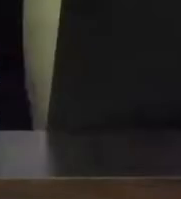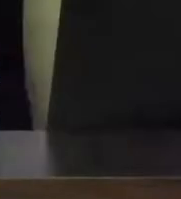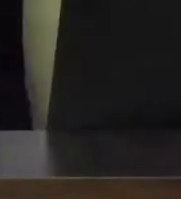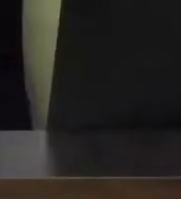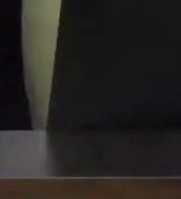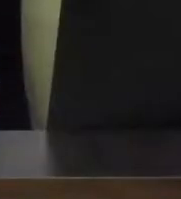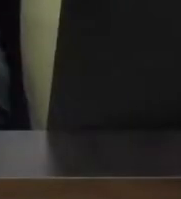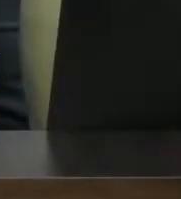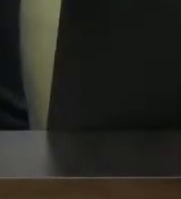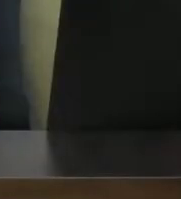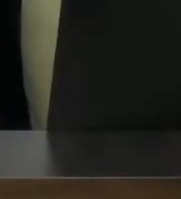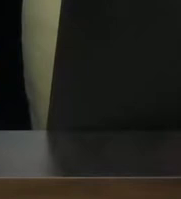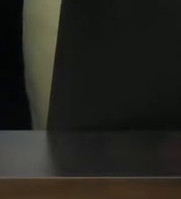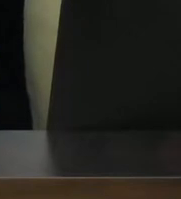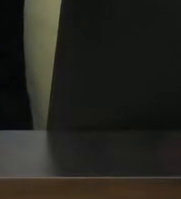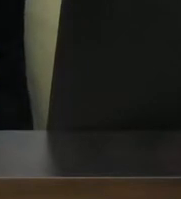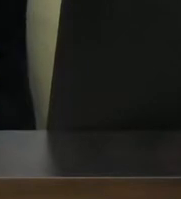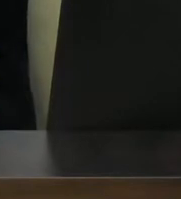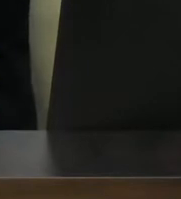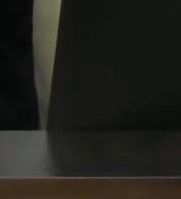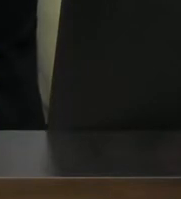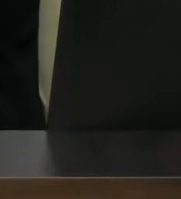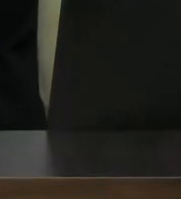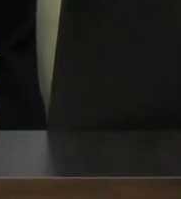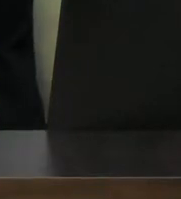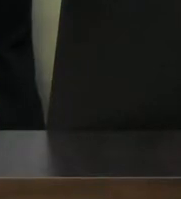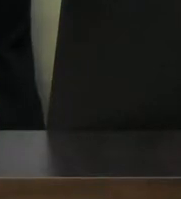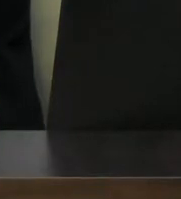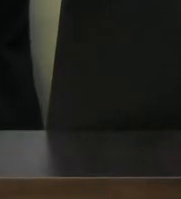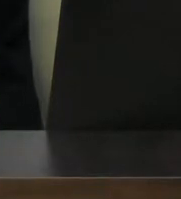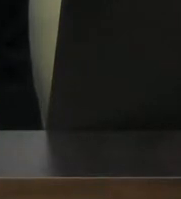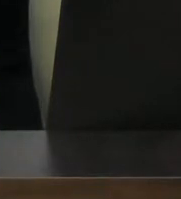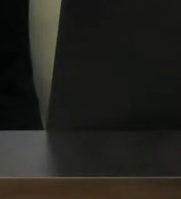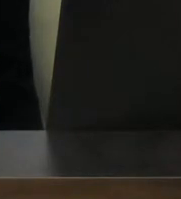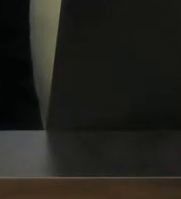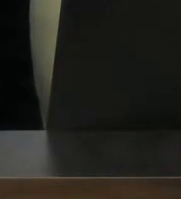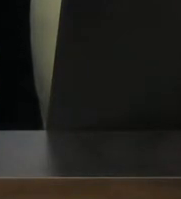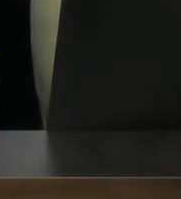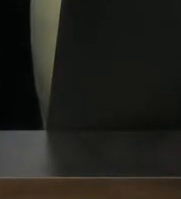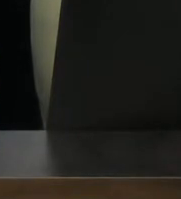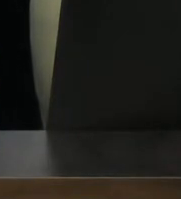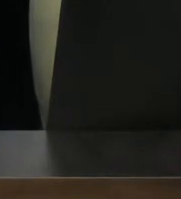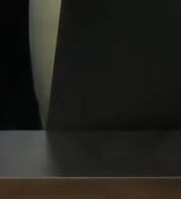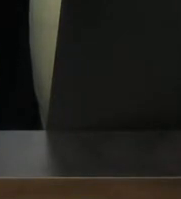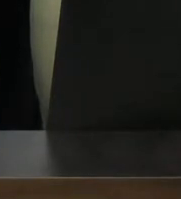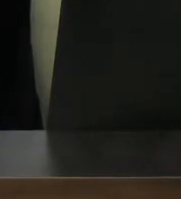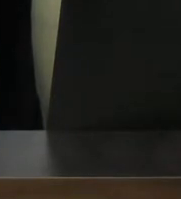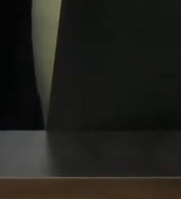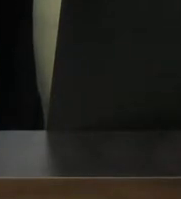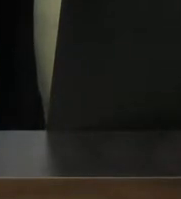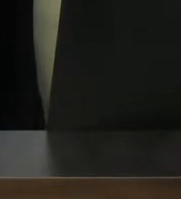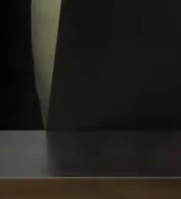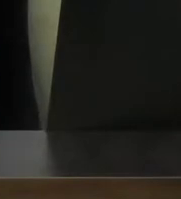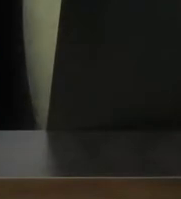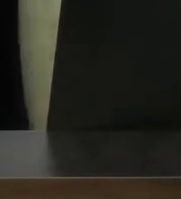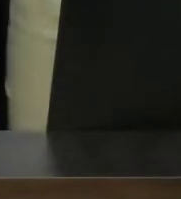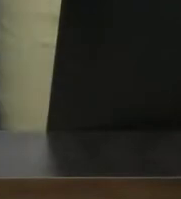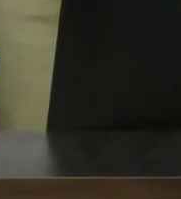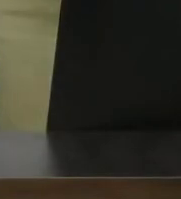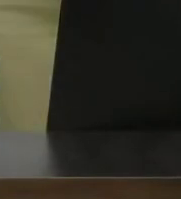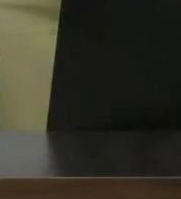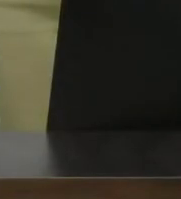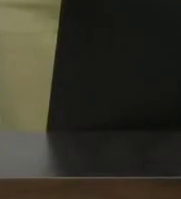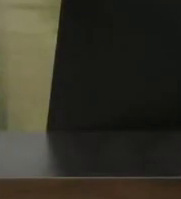Lúcio Costa, nova sede do Parlamento Fluminense. A última sessão plenária no histórico Palácio